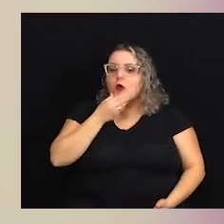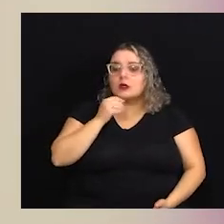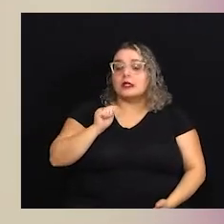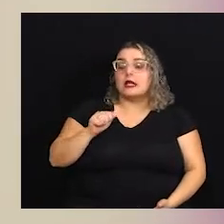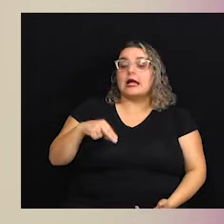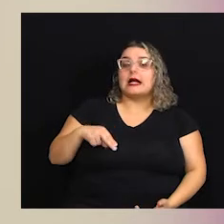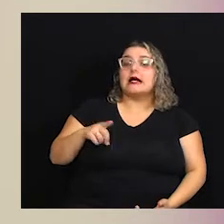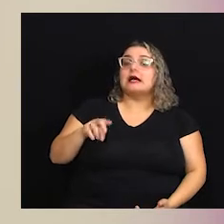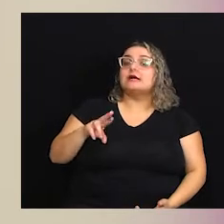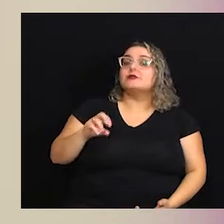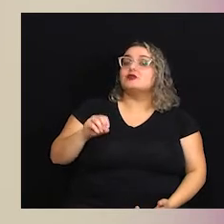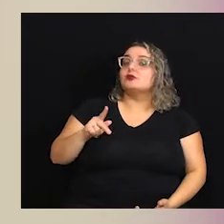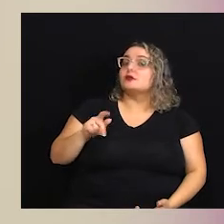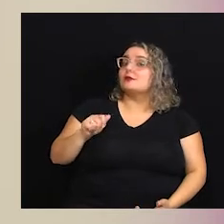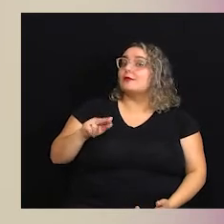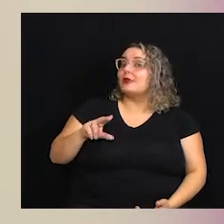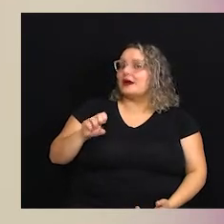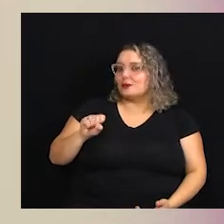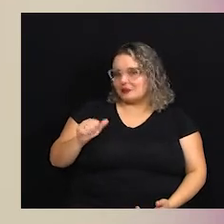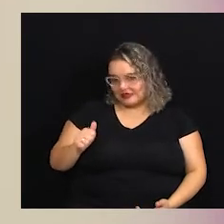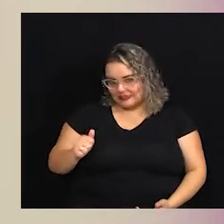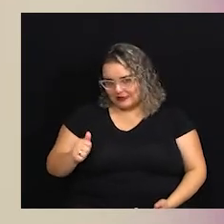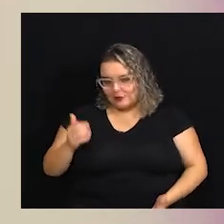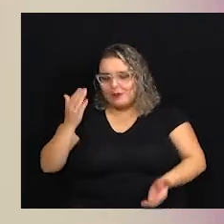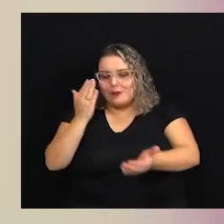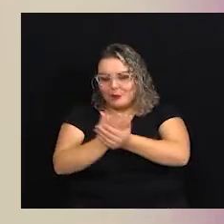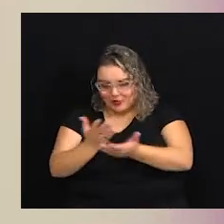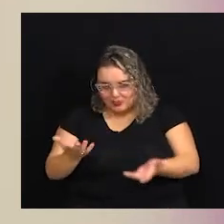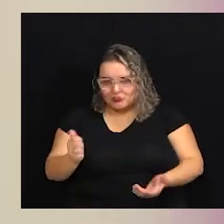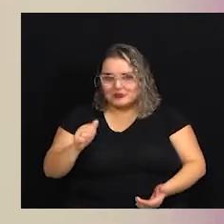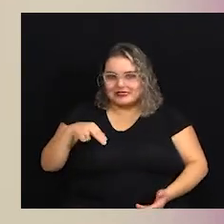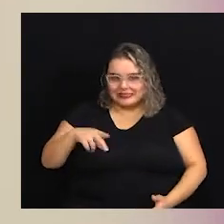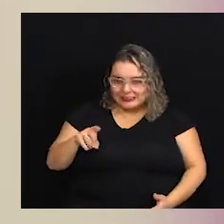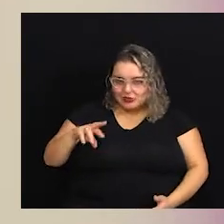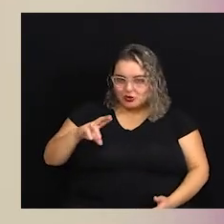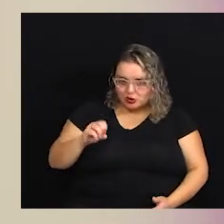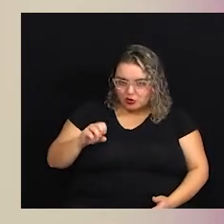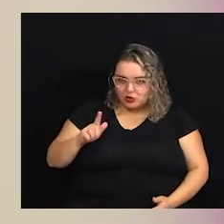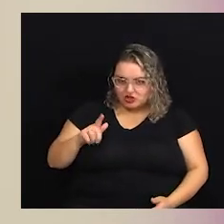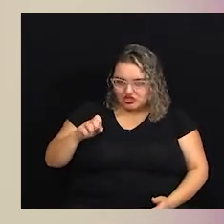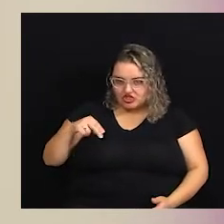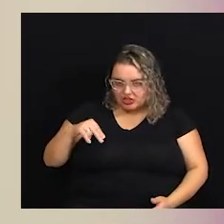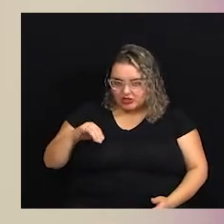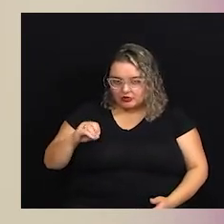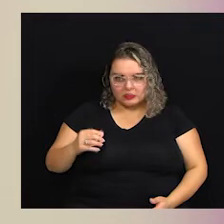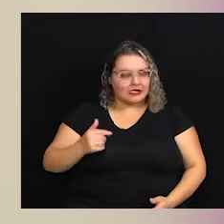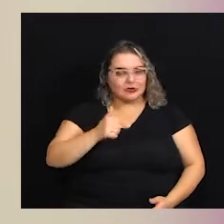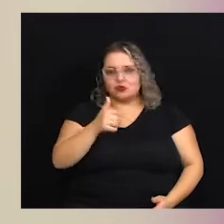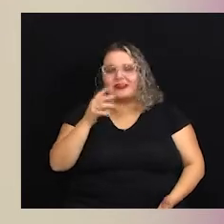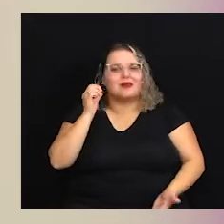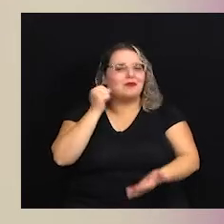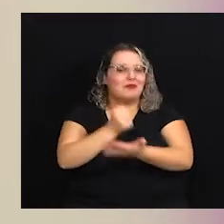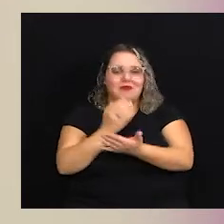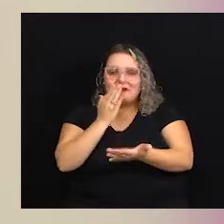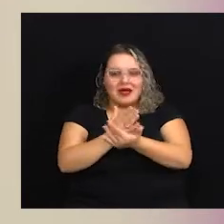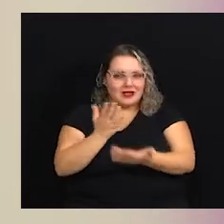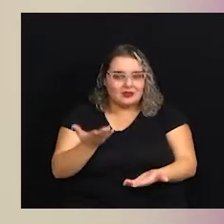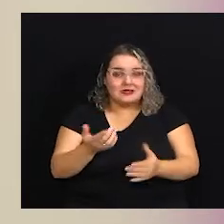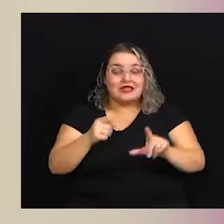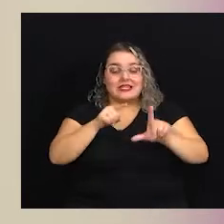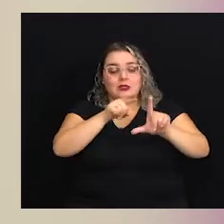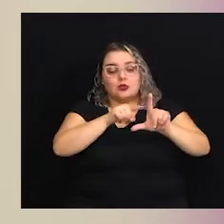na andropausa. Não tem andropausa, porque pausa quer dizer pausa dos androgênios. E o homem não tem pausa dos androgênios, o homem